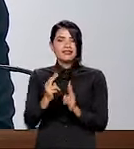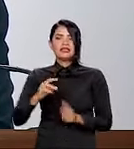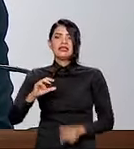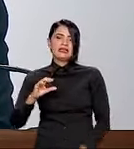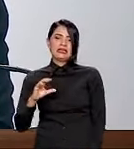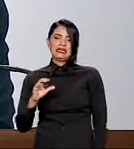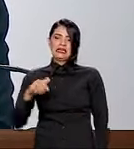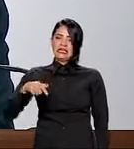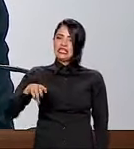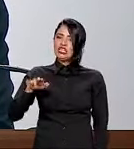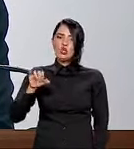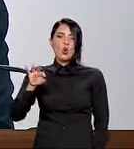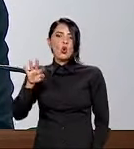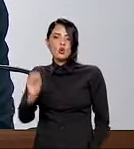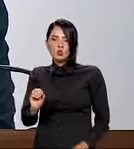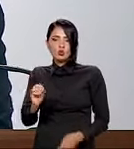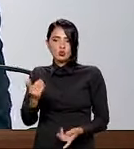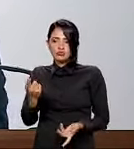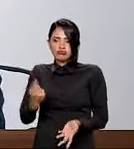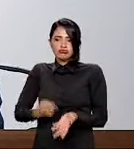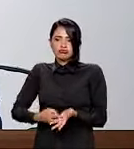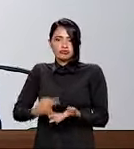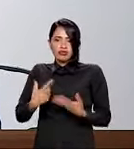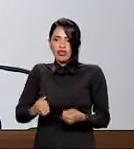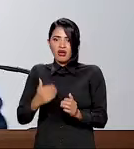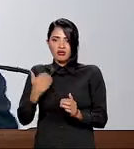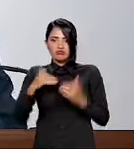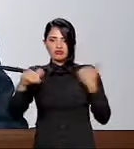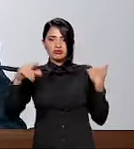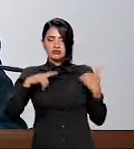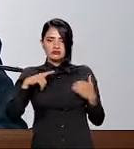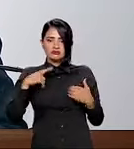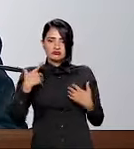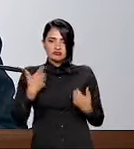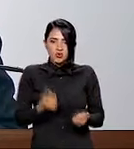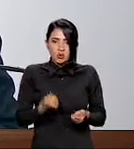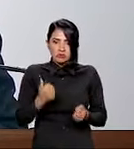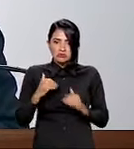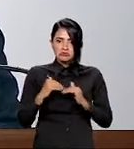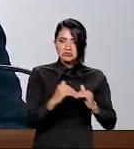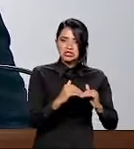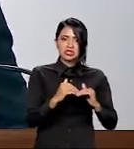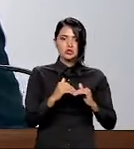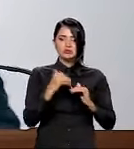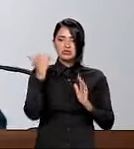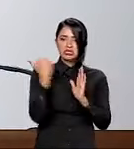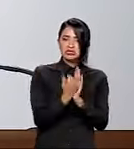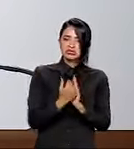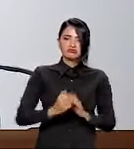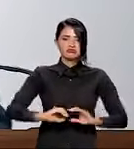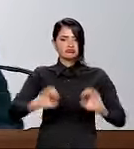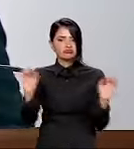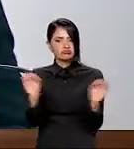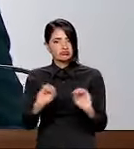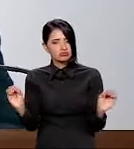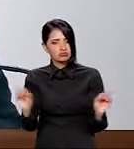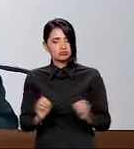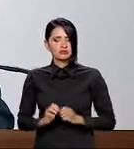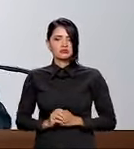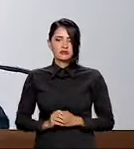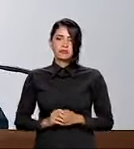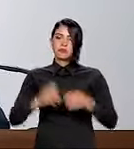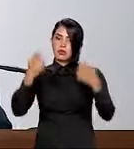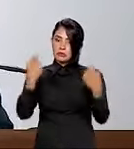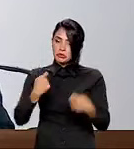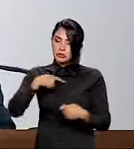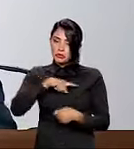nada disso foi cumprido. Nada disso foi cumprido. Então é preciso que a gente dê,